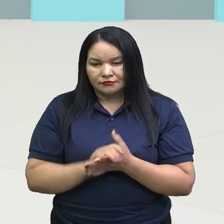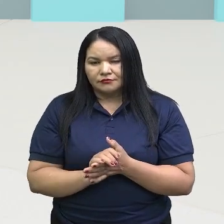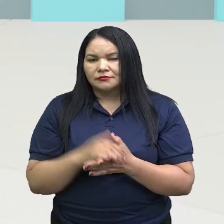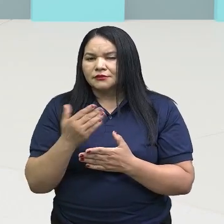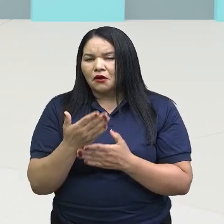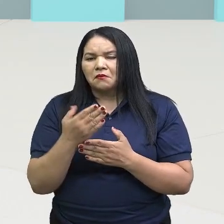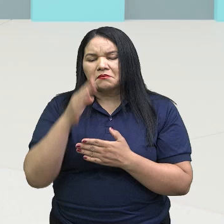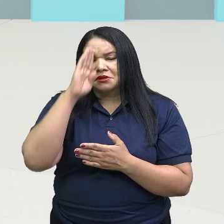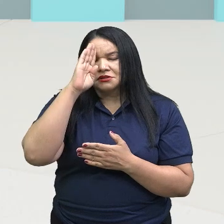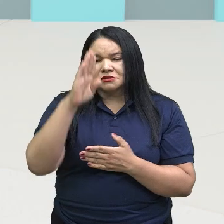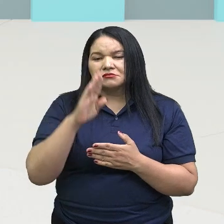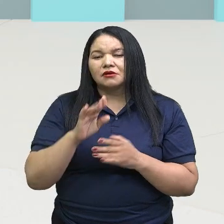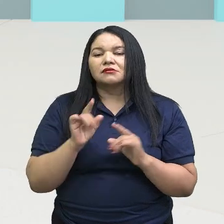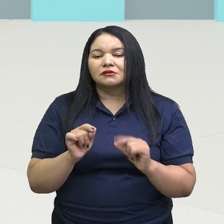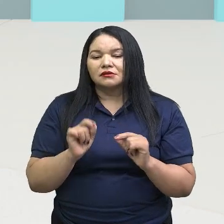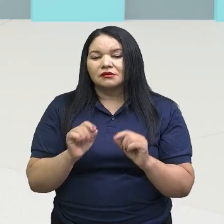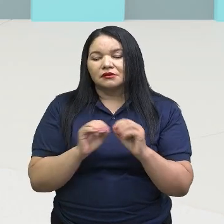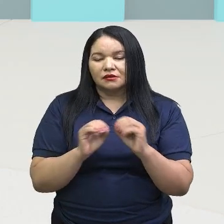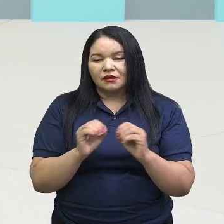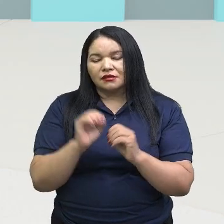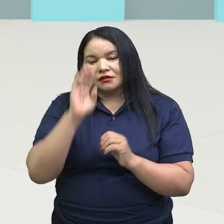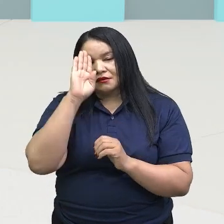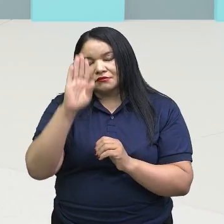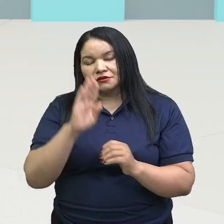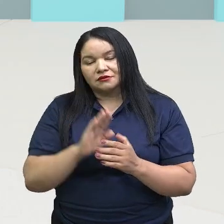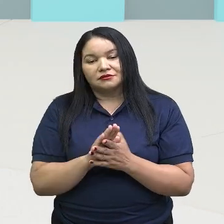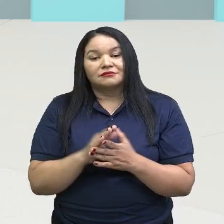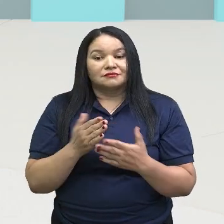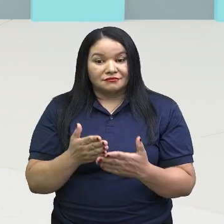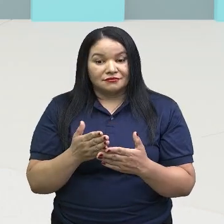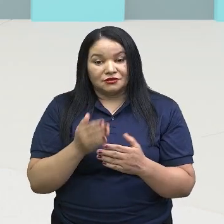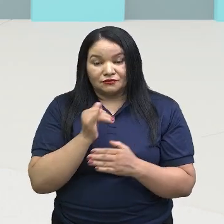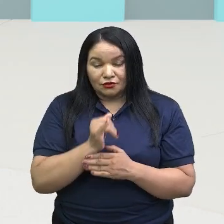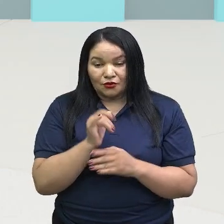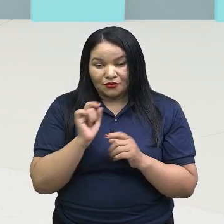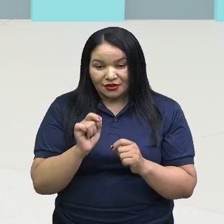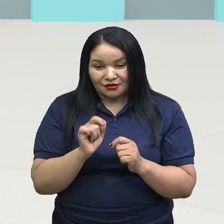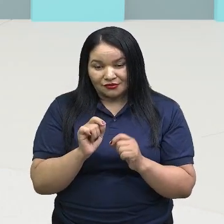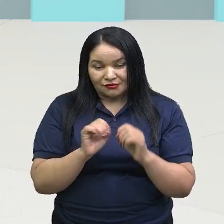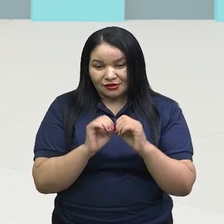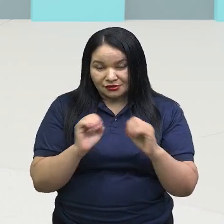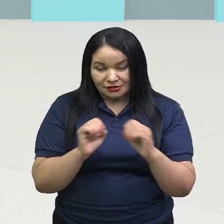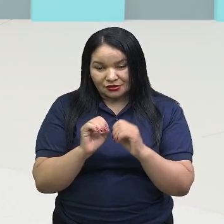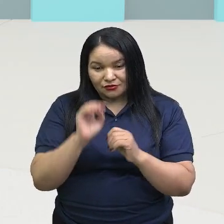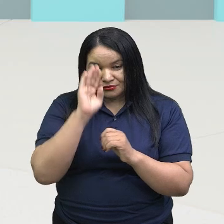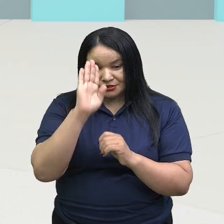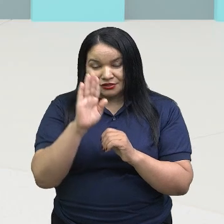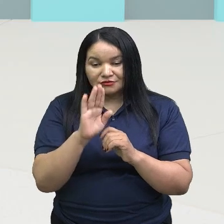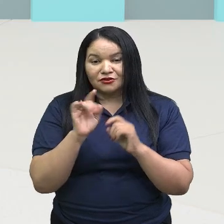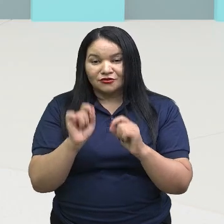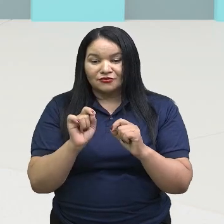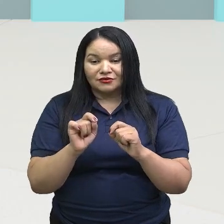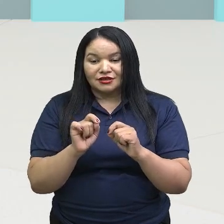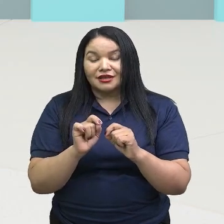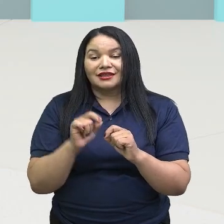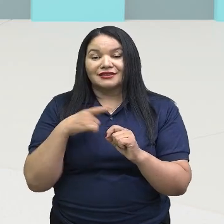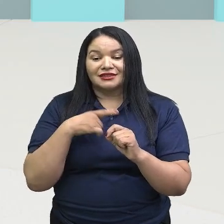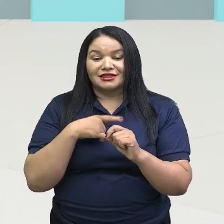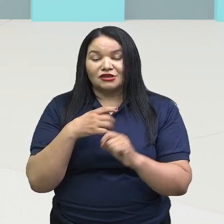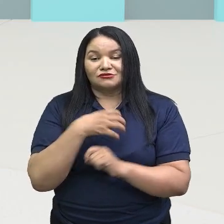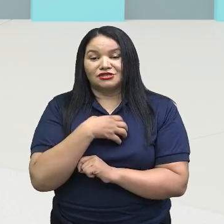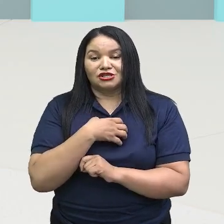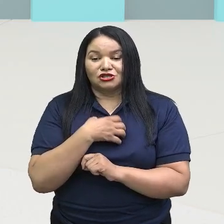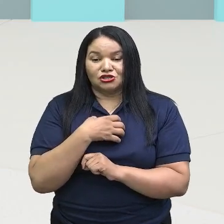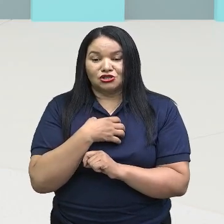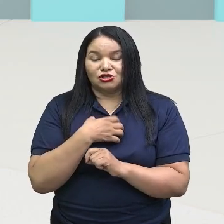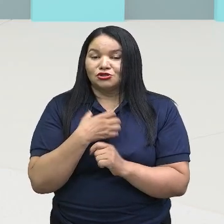onde você tirou essa ideia de oração principal? Eu costumo dizer que a oração principal é aquela que carrega o sentido da